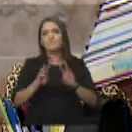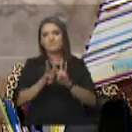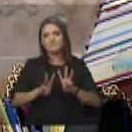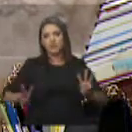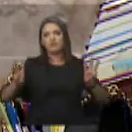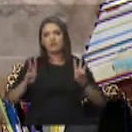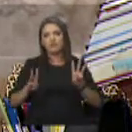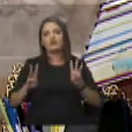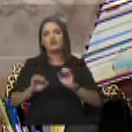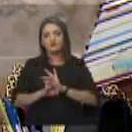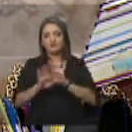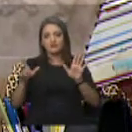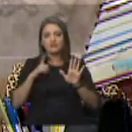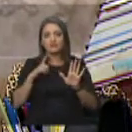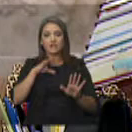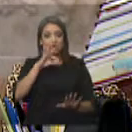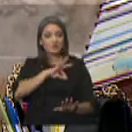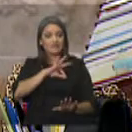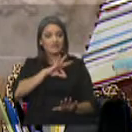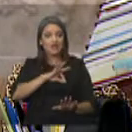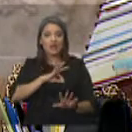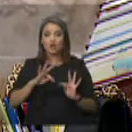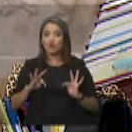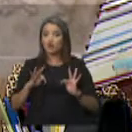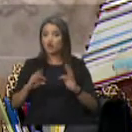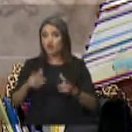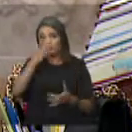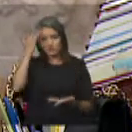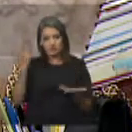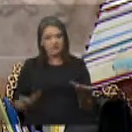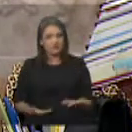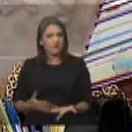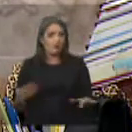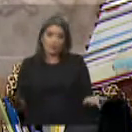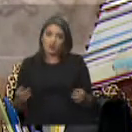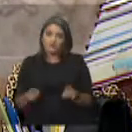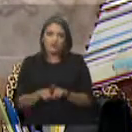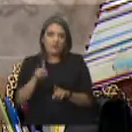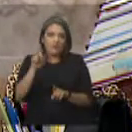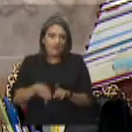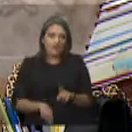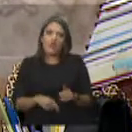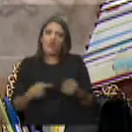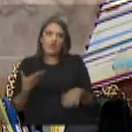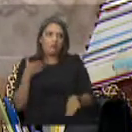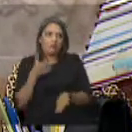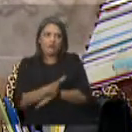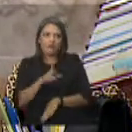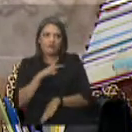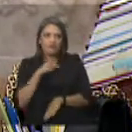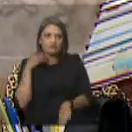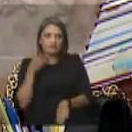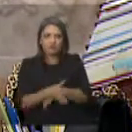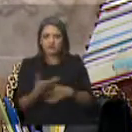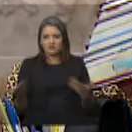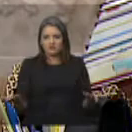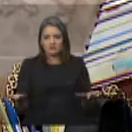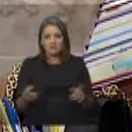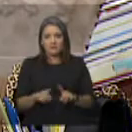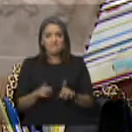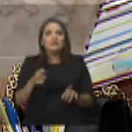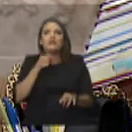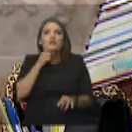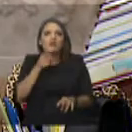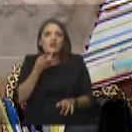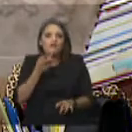os vencimentos de todos os servidores públicos. Isso seria uma invasão grande de privacidade. Isso não é questionado sob momento